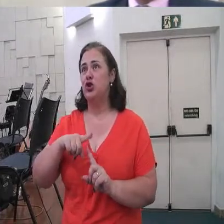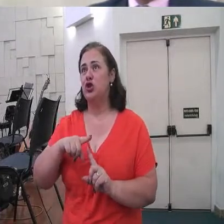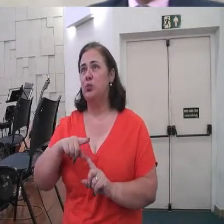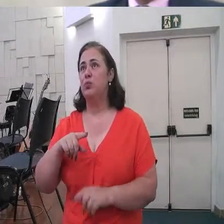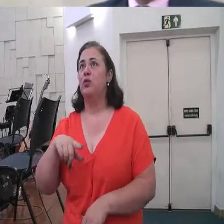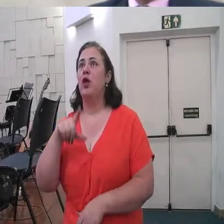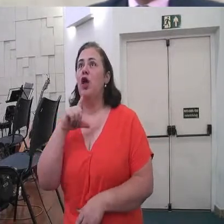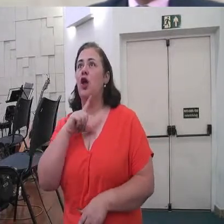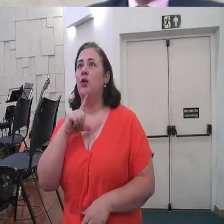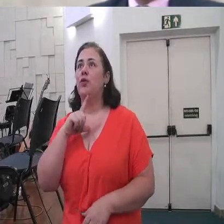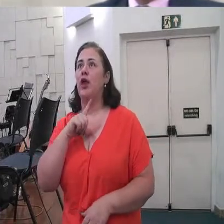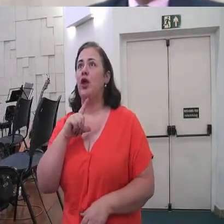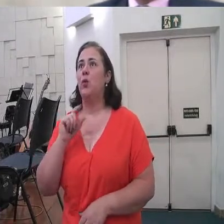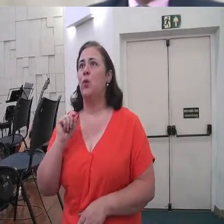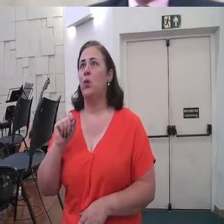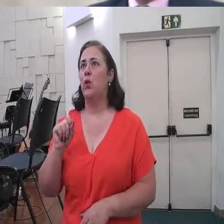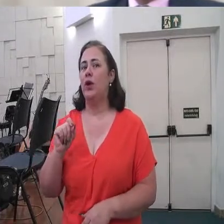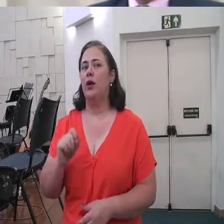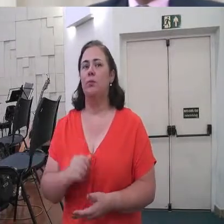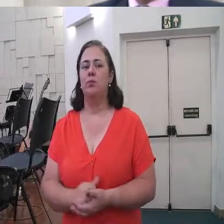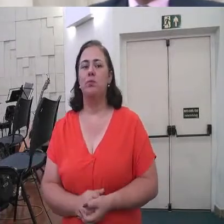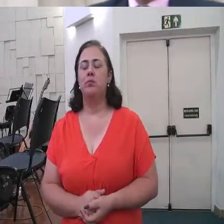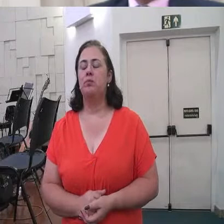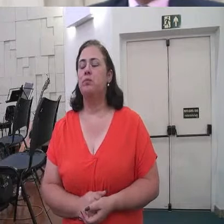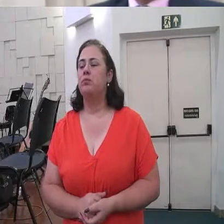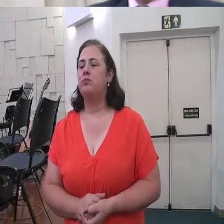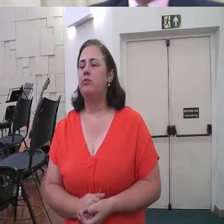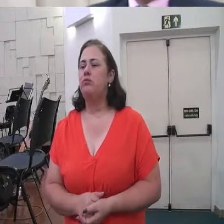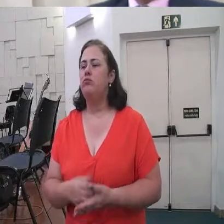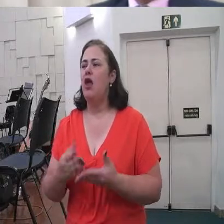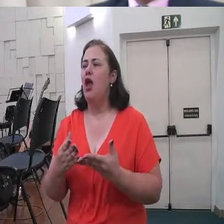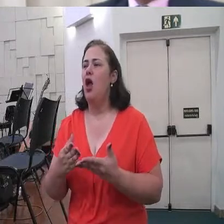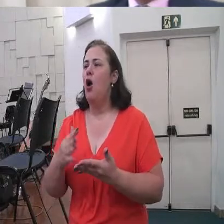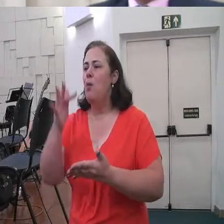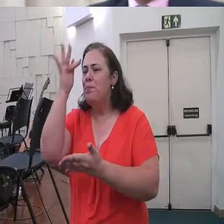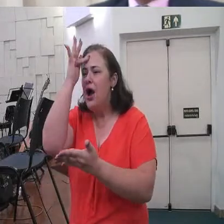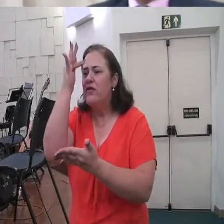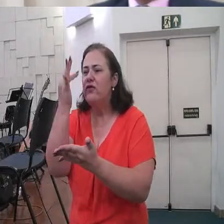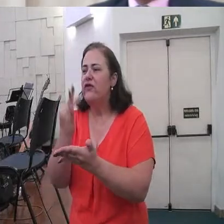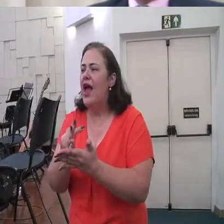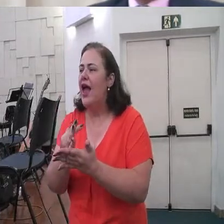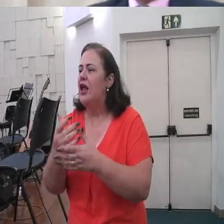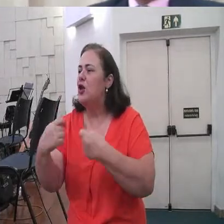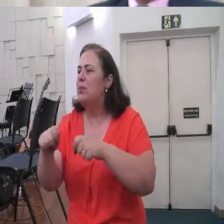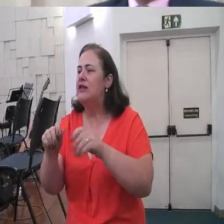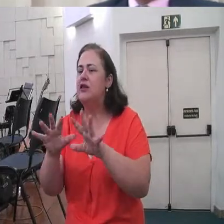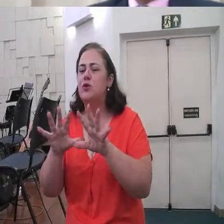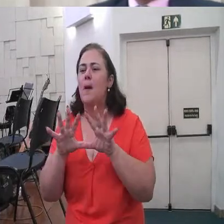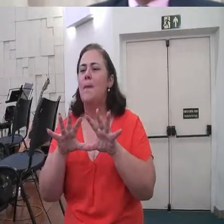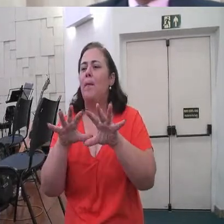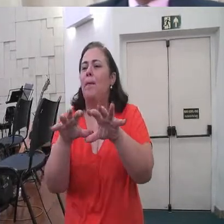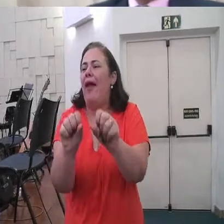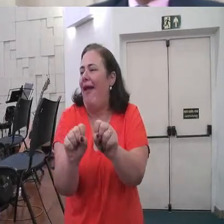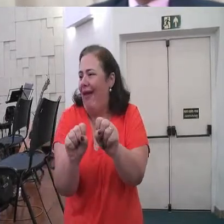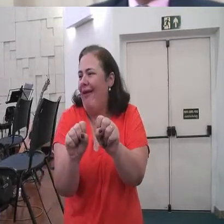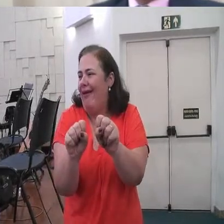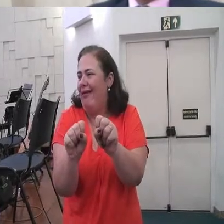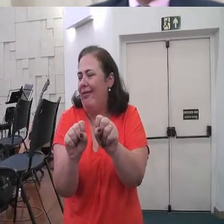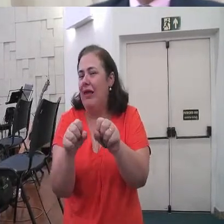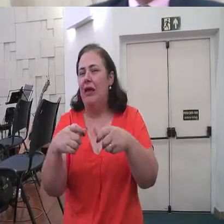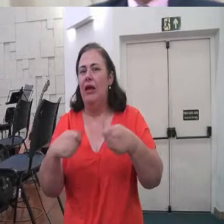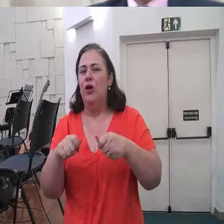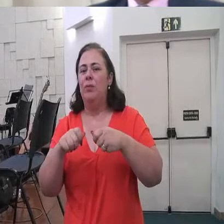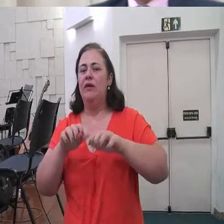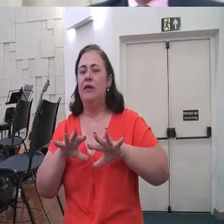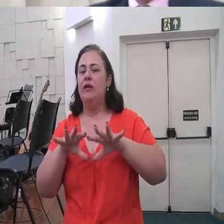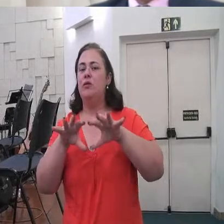palpável. O que seria a fé palpável? É aquela fé que se toca. É a fé